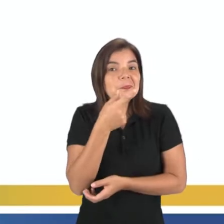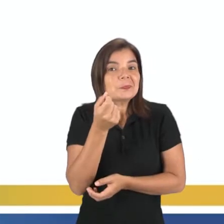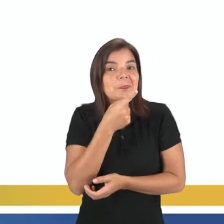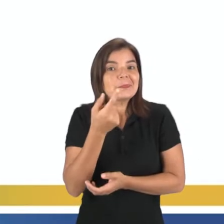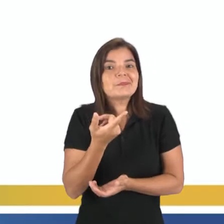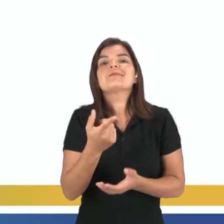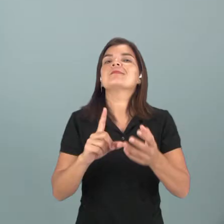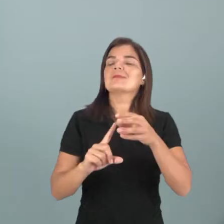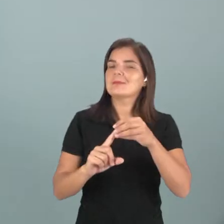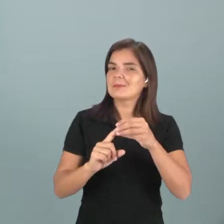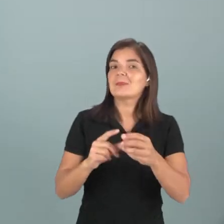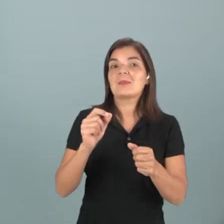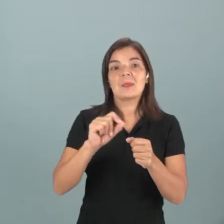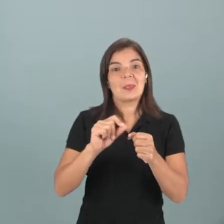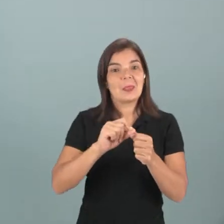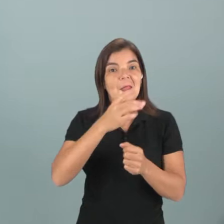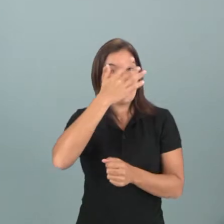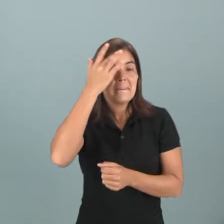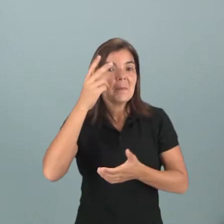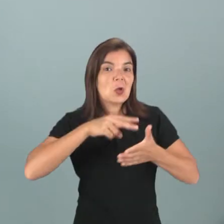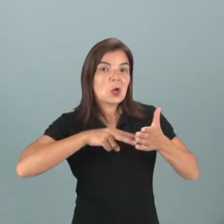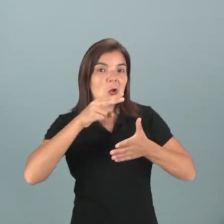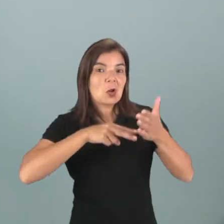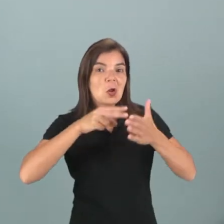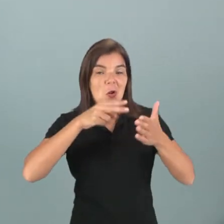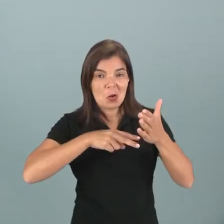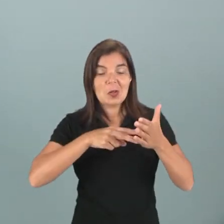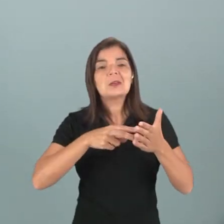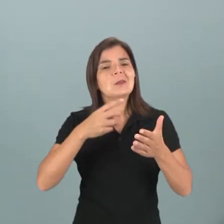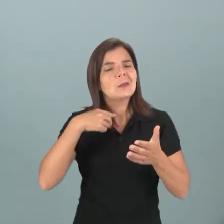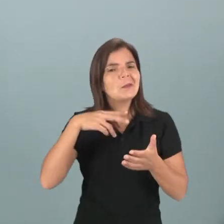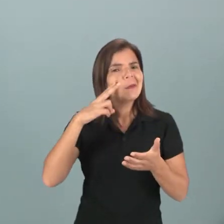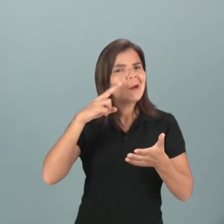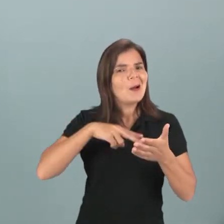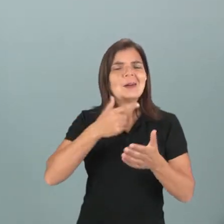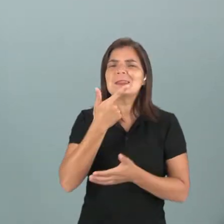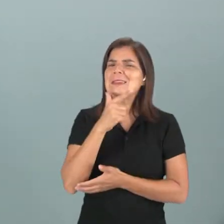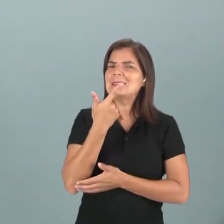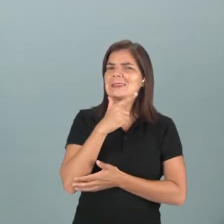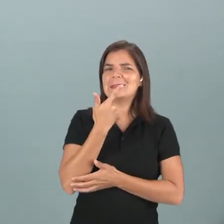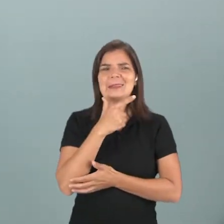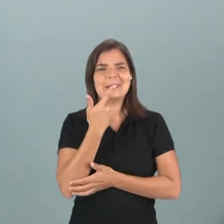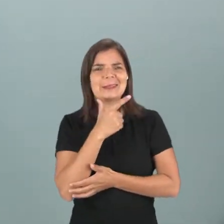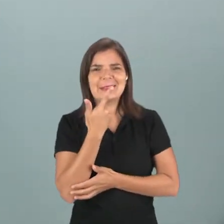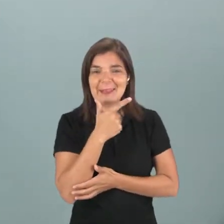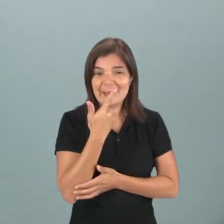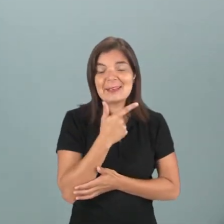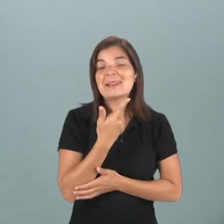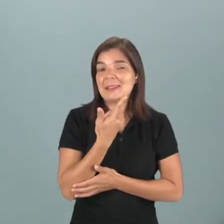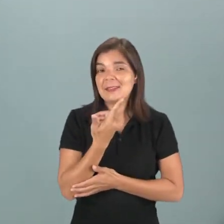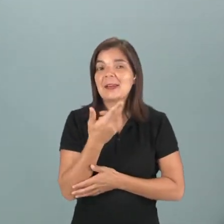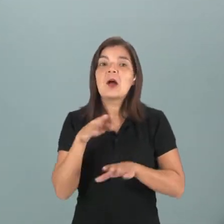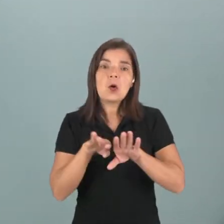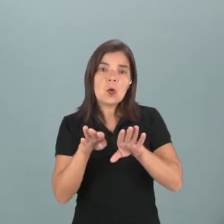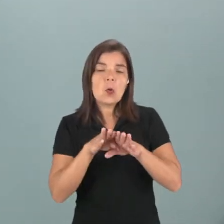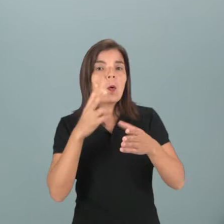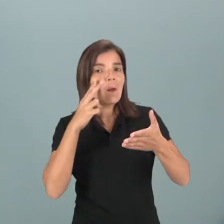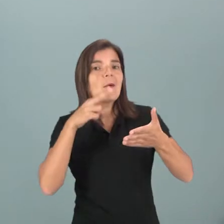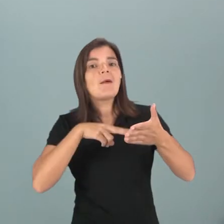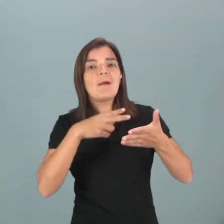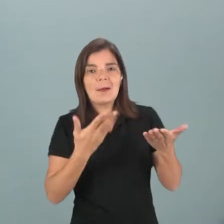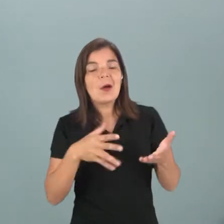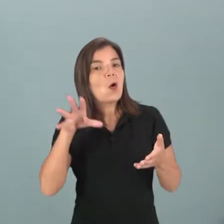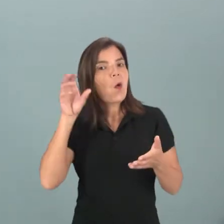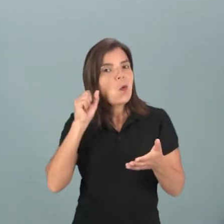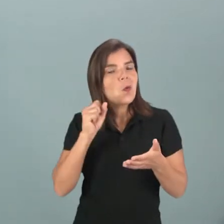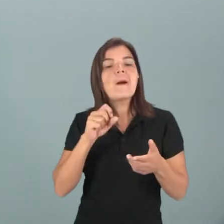piada? O objetivo é fazer com que o leitor, com que a pessoa esteja escutando, ria, né? Com que ela se divirta com aquilo que ouviu.